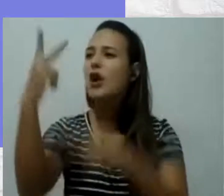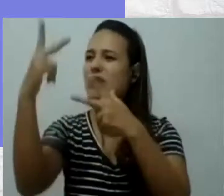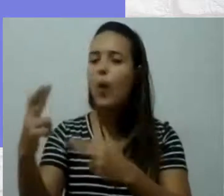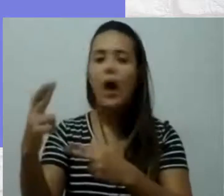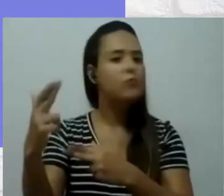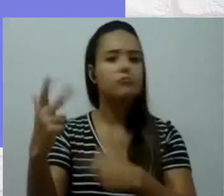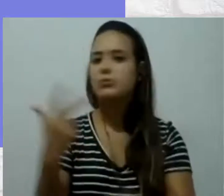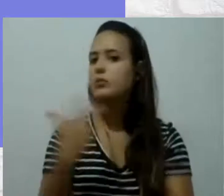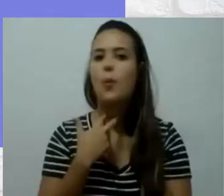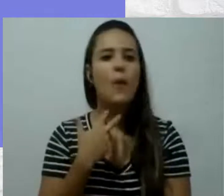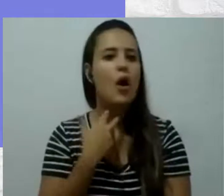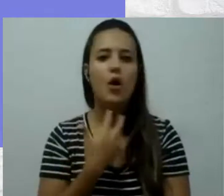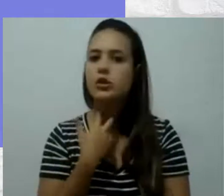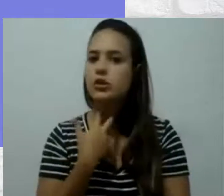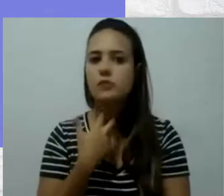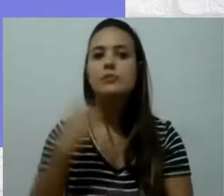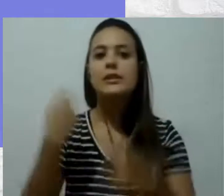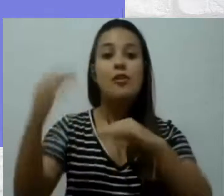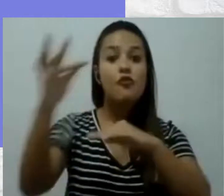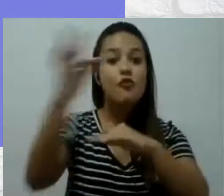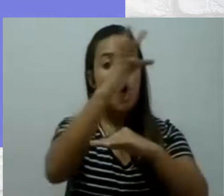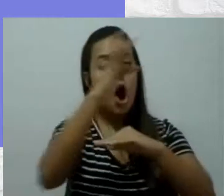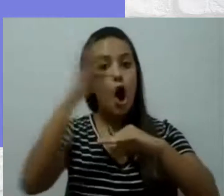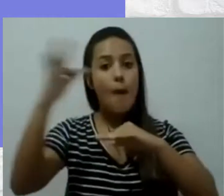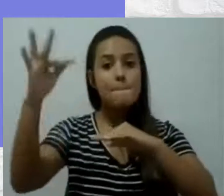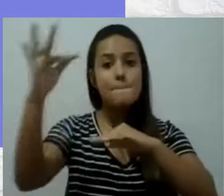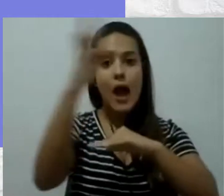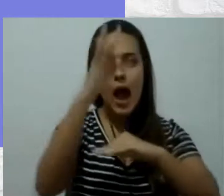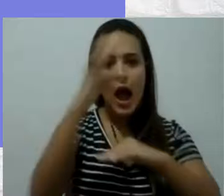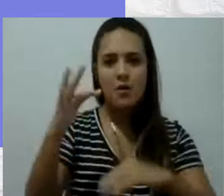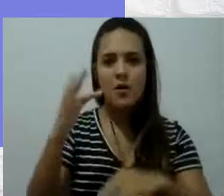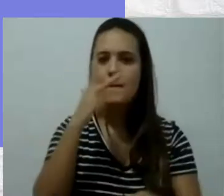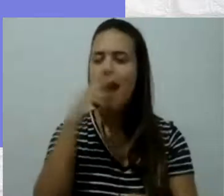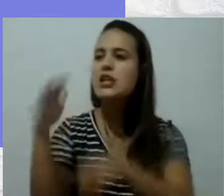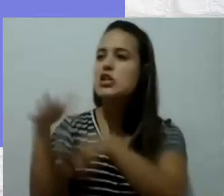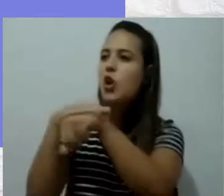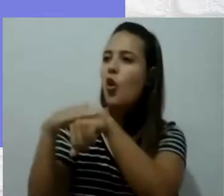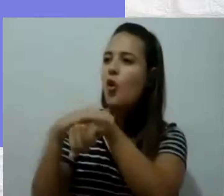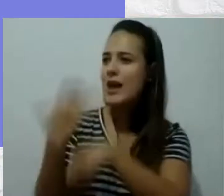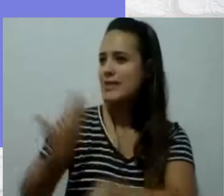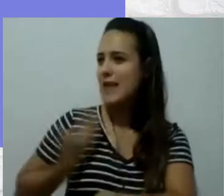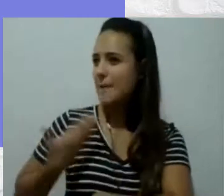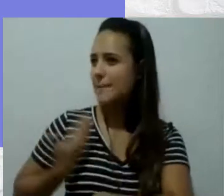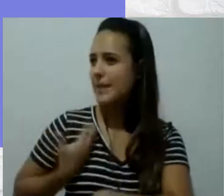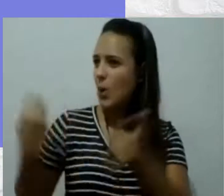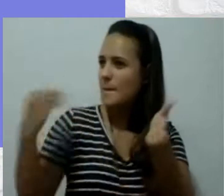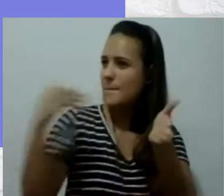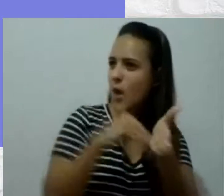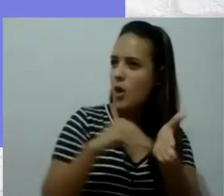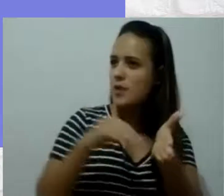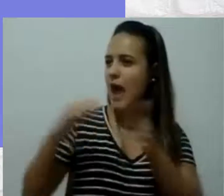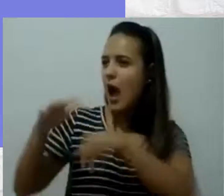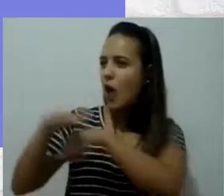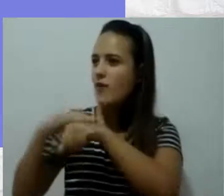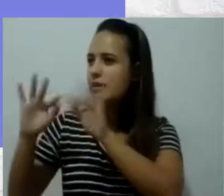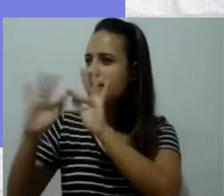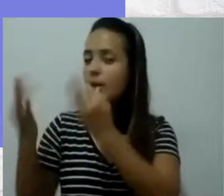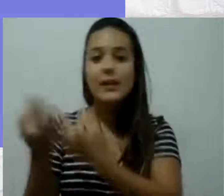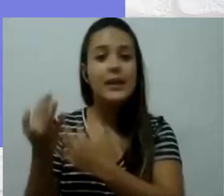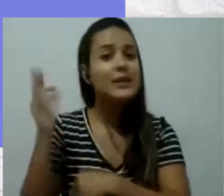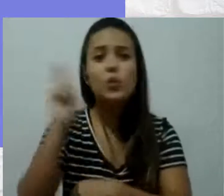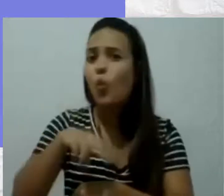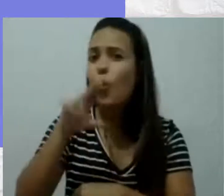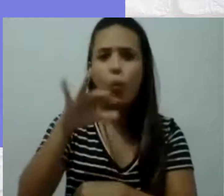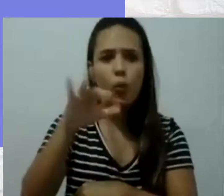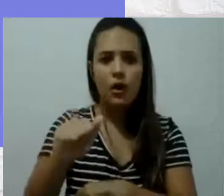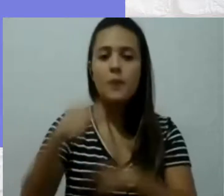seja, não escreva do modo como você fala com seus amigos, com seus familiares.